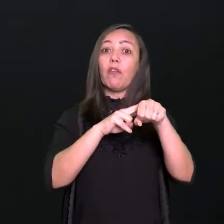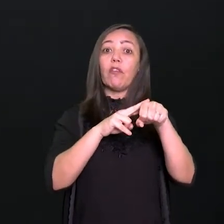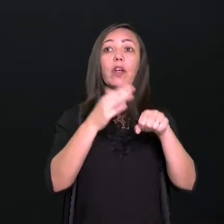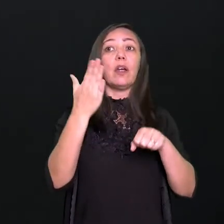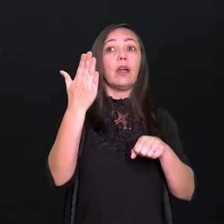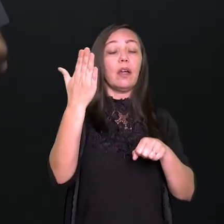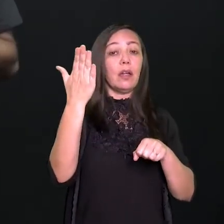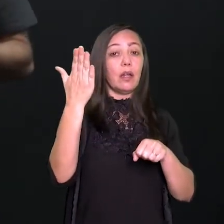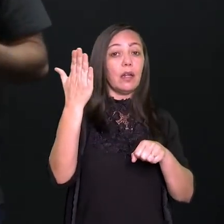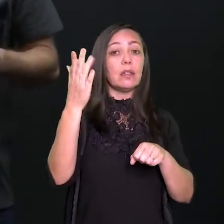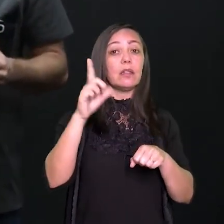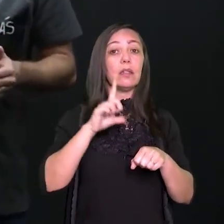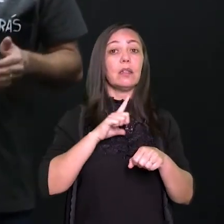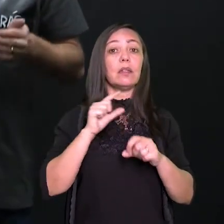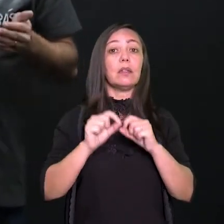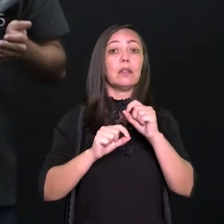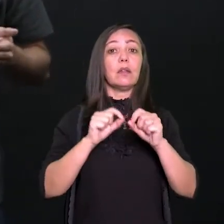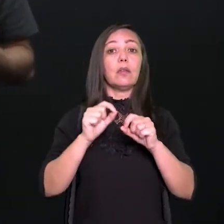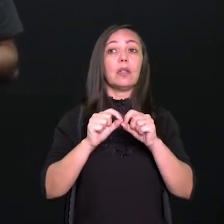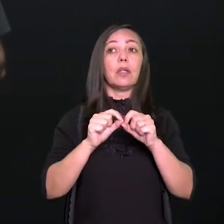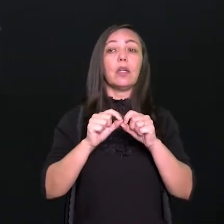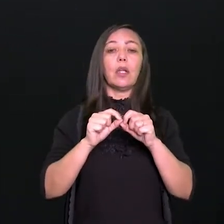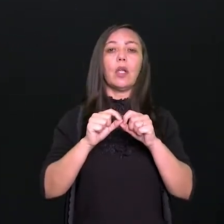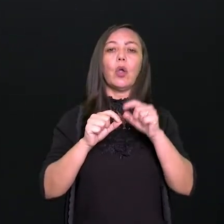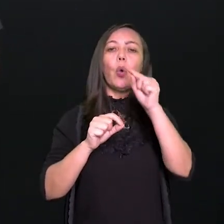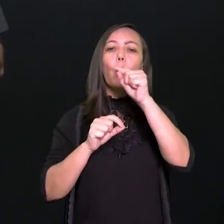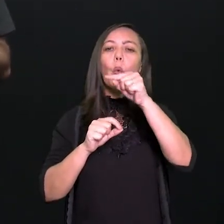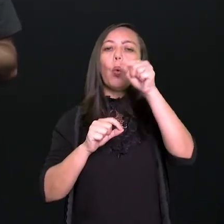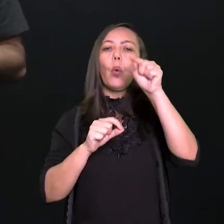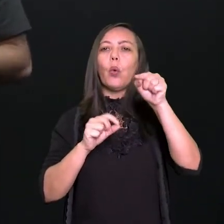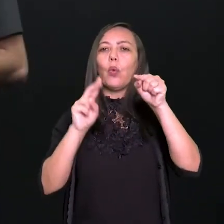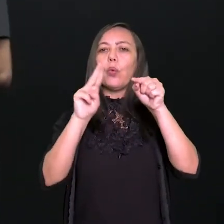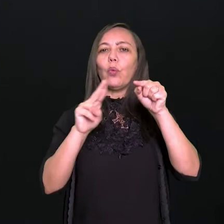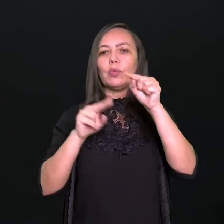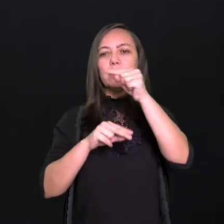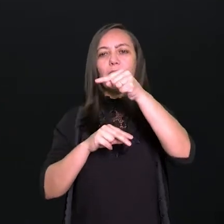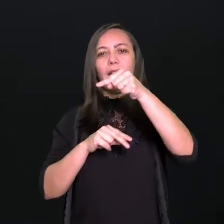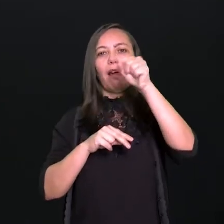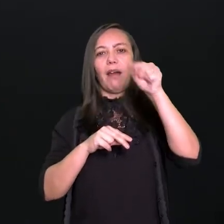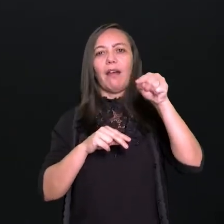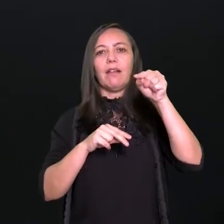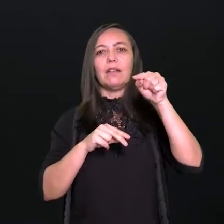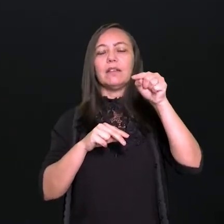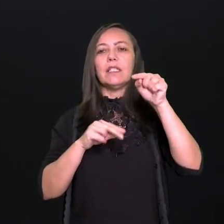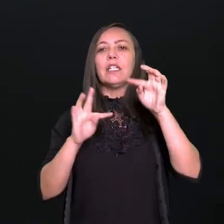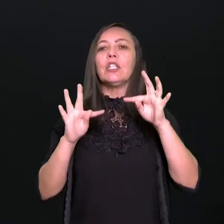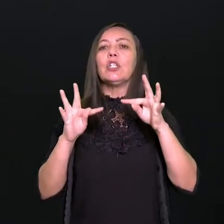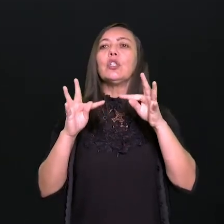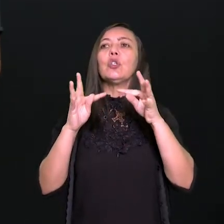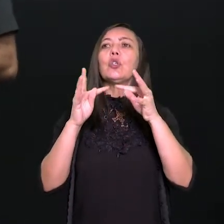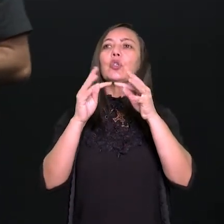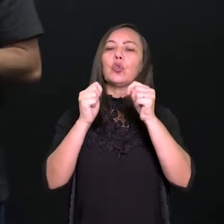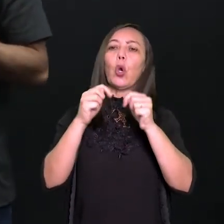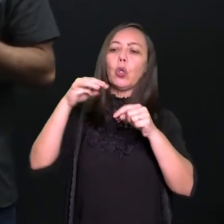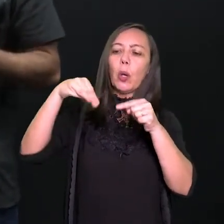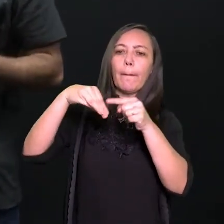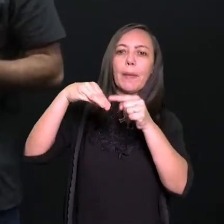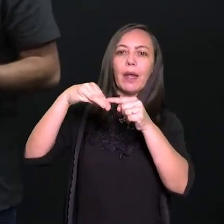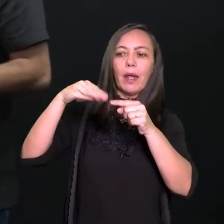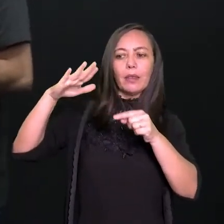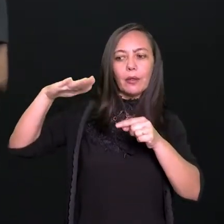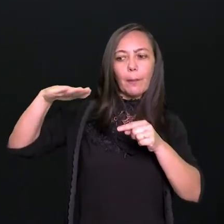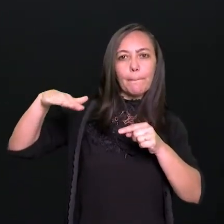eles possuem em sua composição o acento circunflexo. Todos os submúltiplos, reparem que na